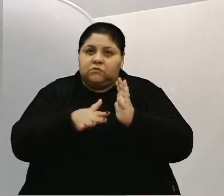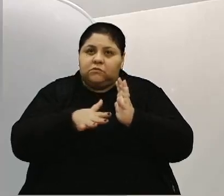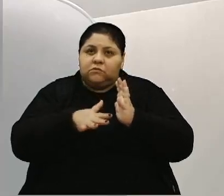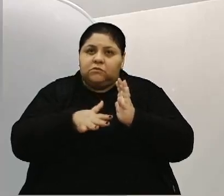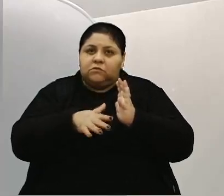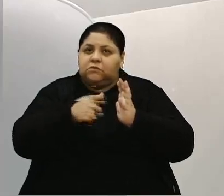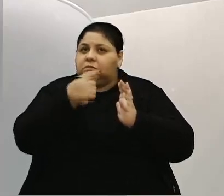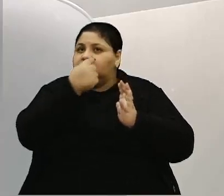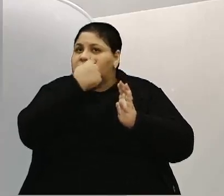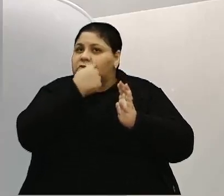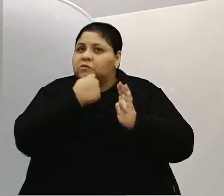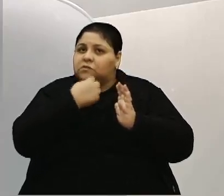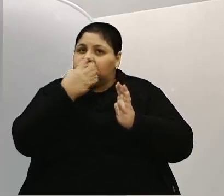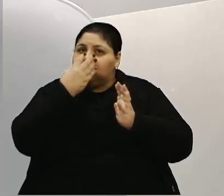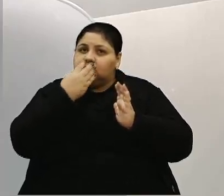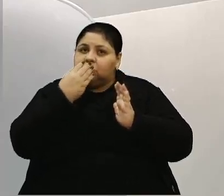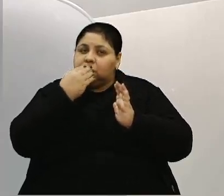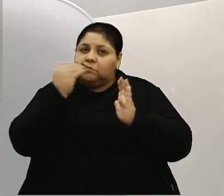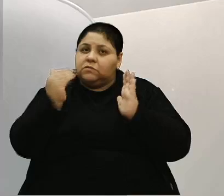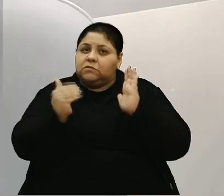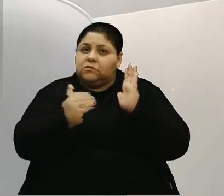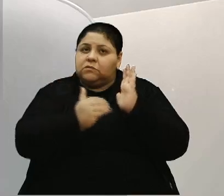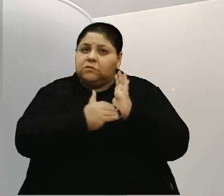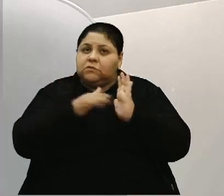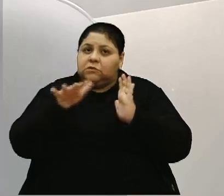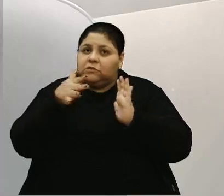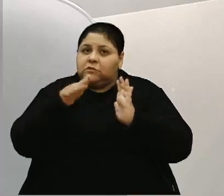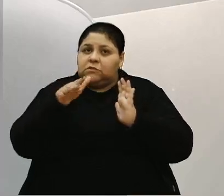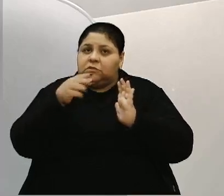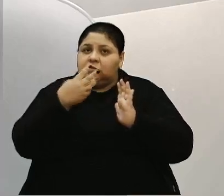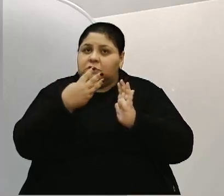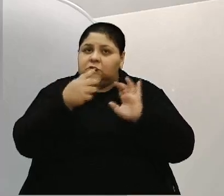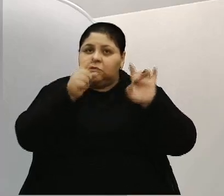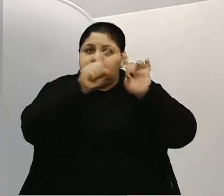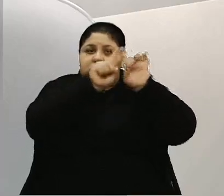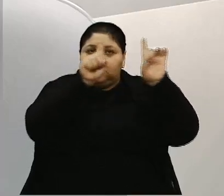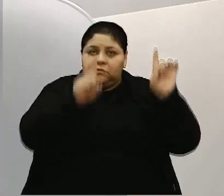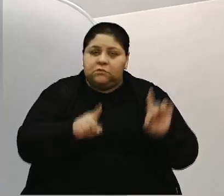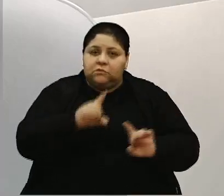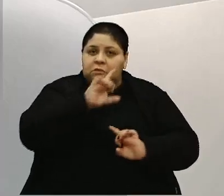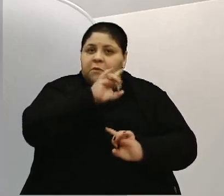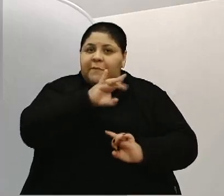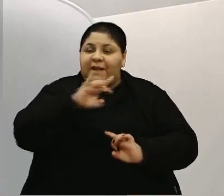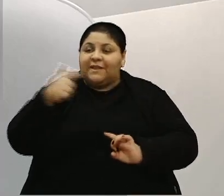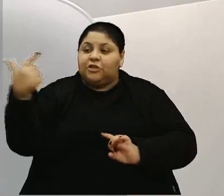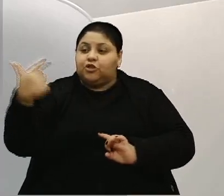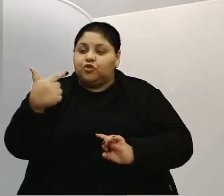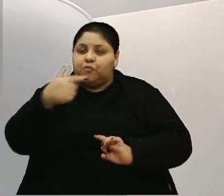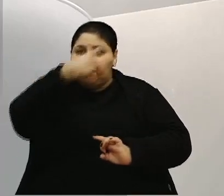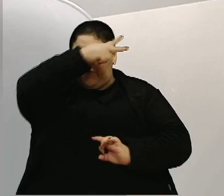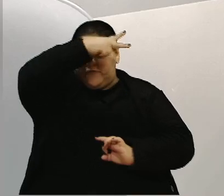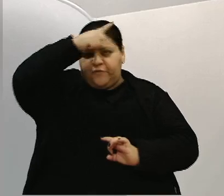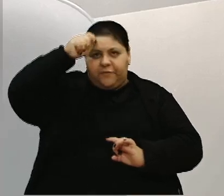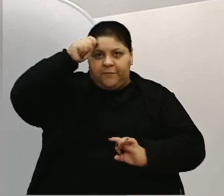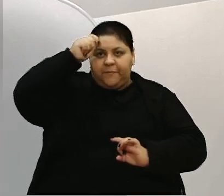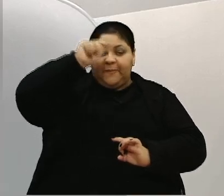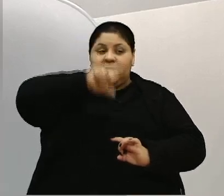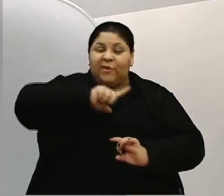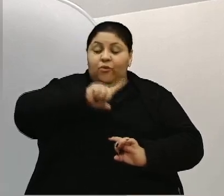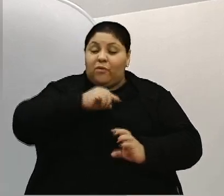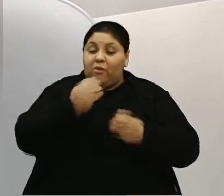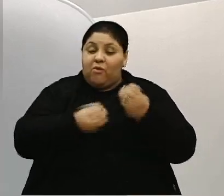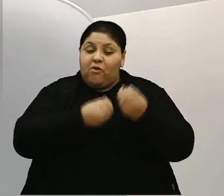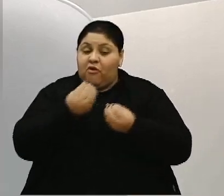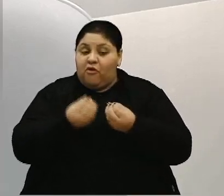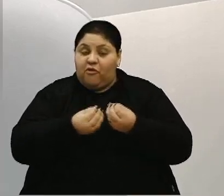Petrini, Camilles, no mínimo uma média de 3 funcionários por cada subprefeitura. Não existe